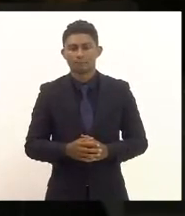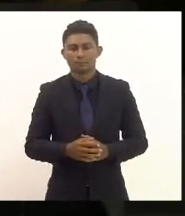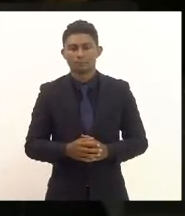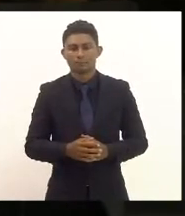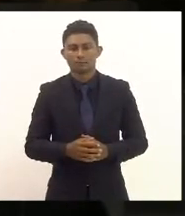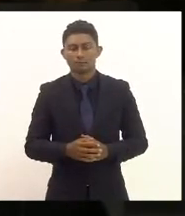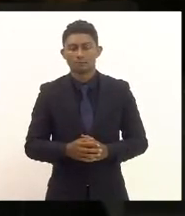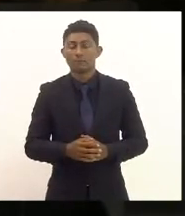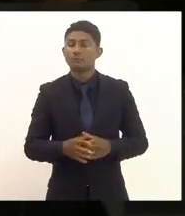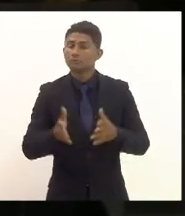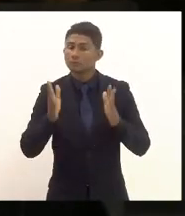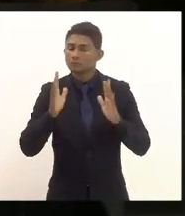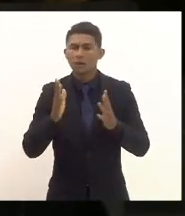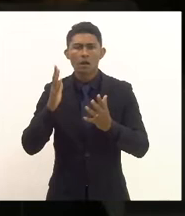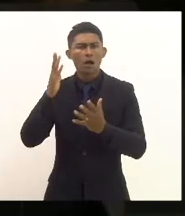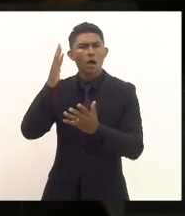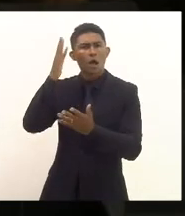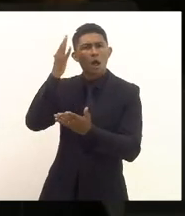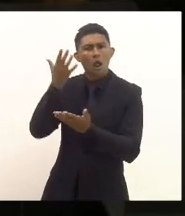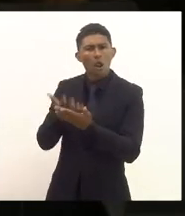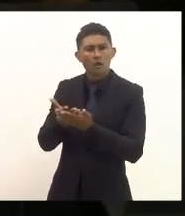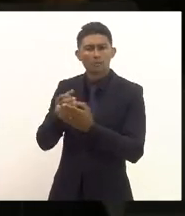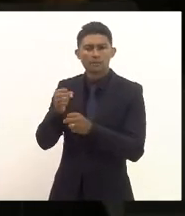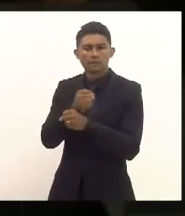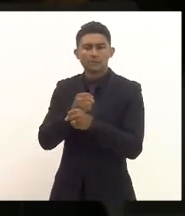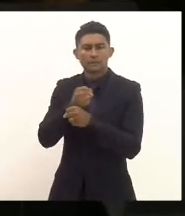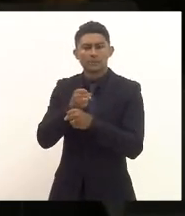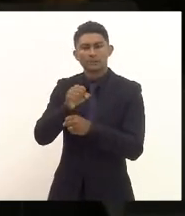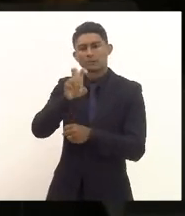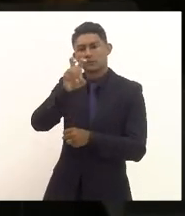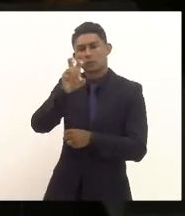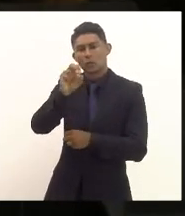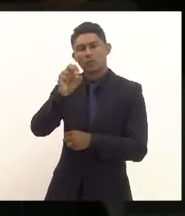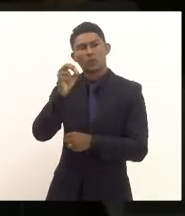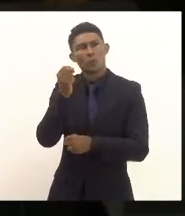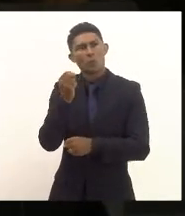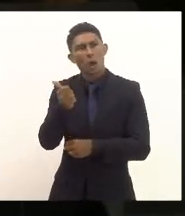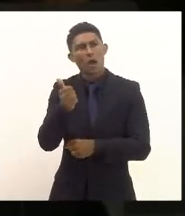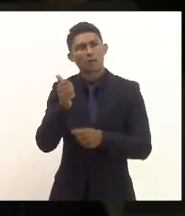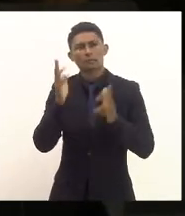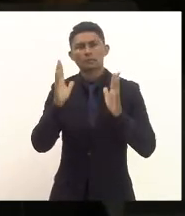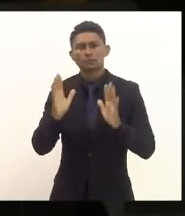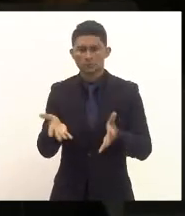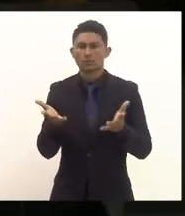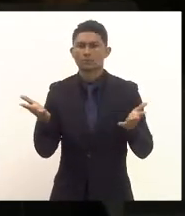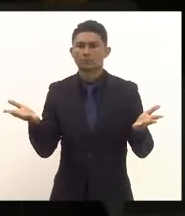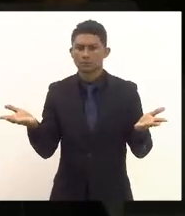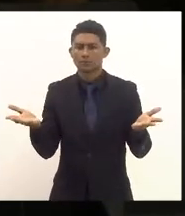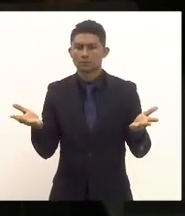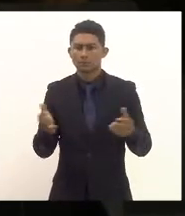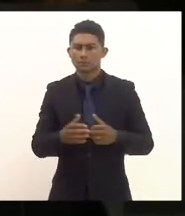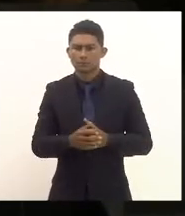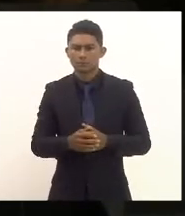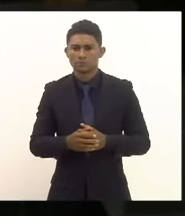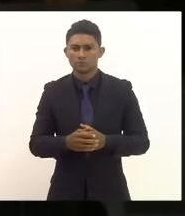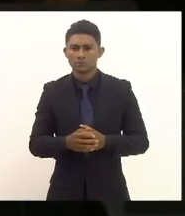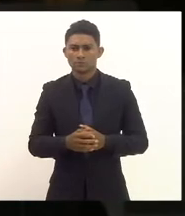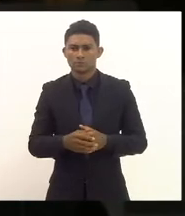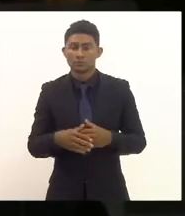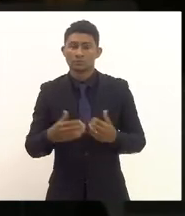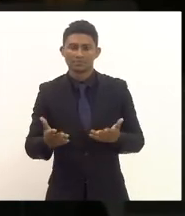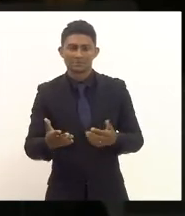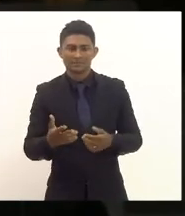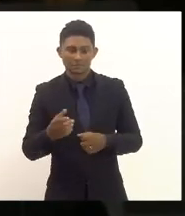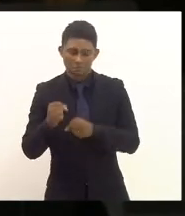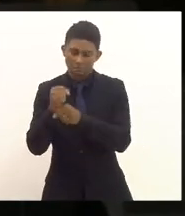há quase 50 anos mais tempo que o número de anos de